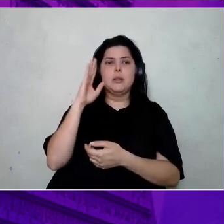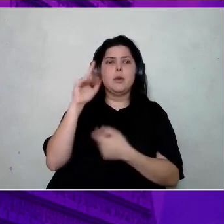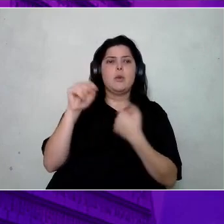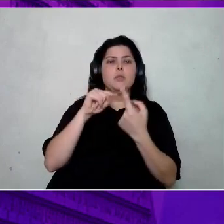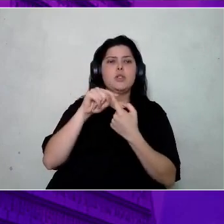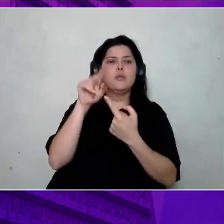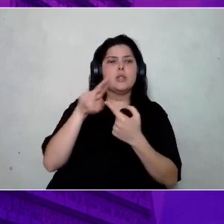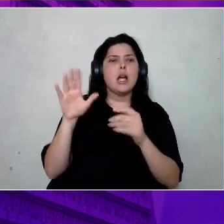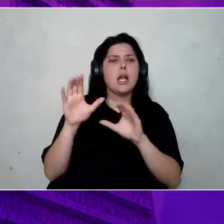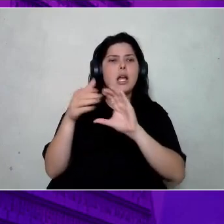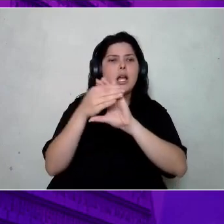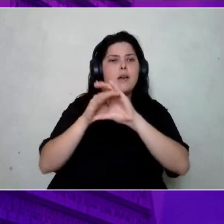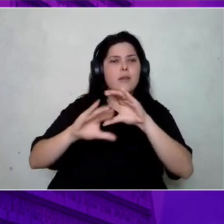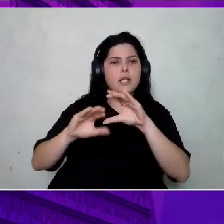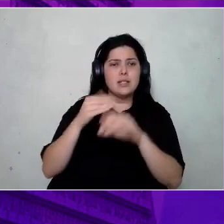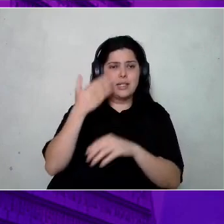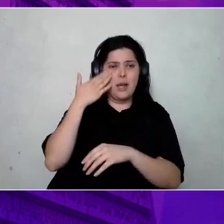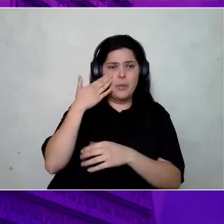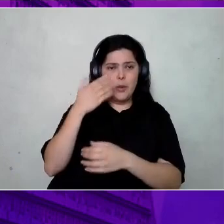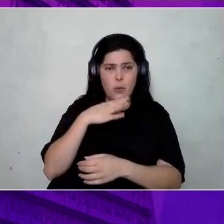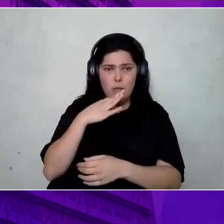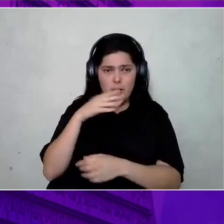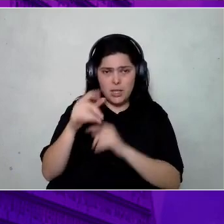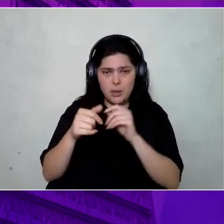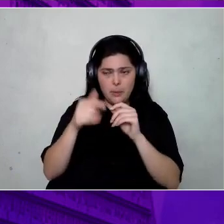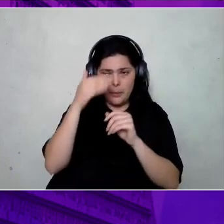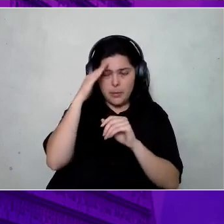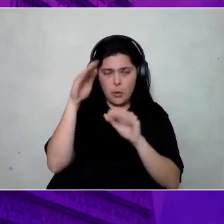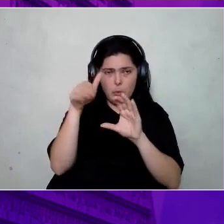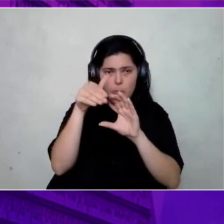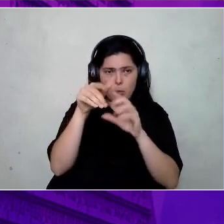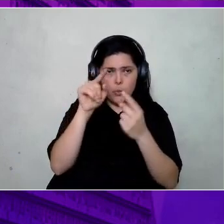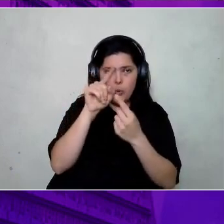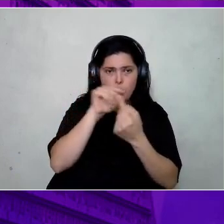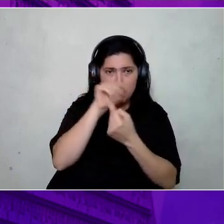Né? Alguém sabe aí qual que é a principal função de um Canvas?